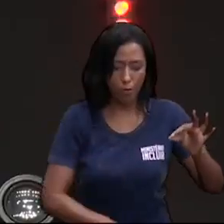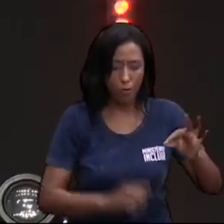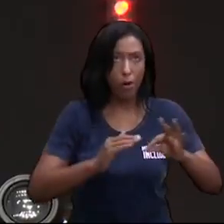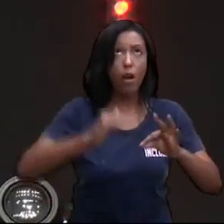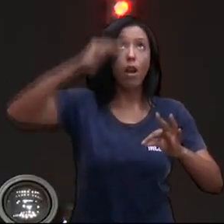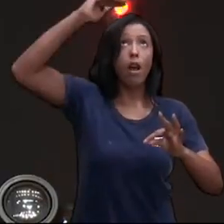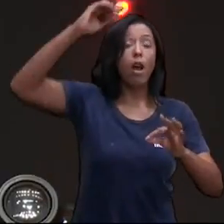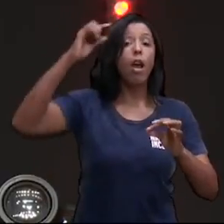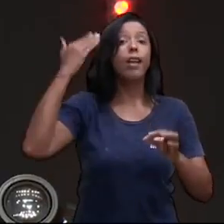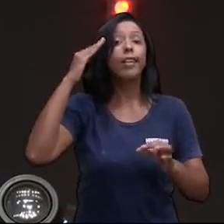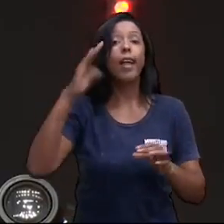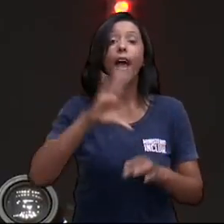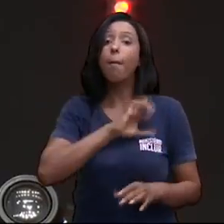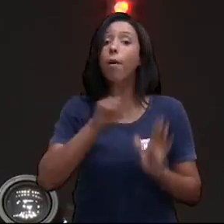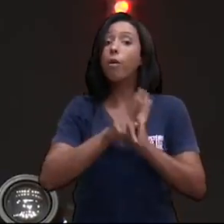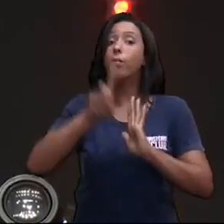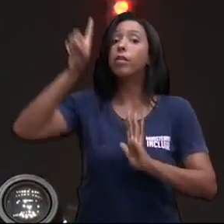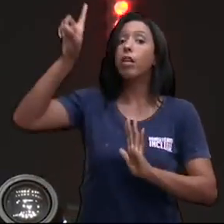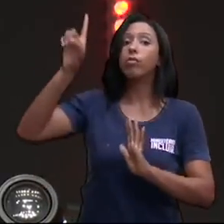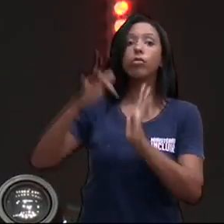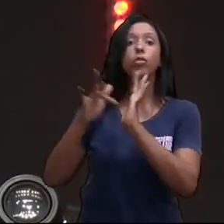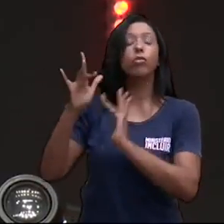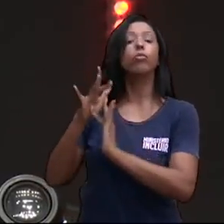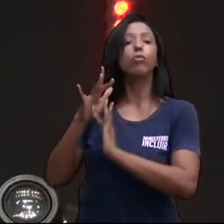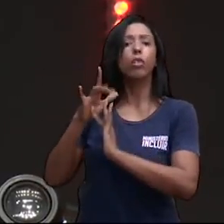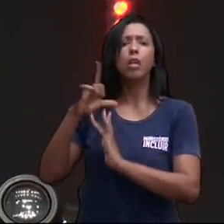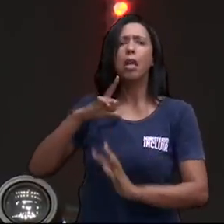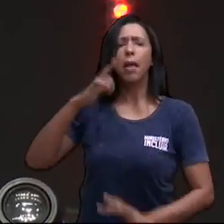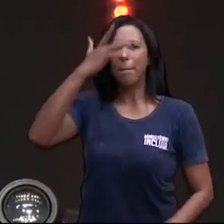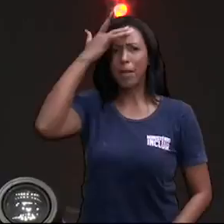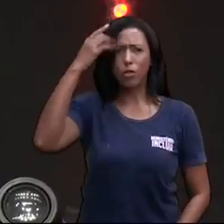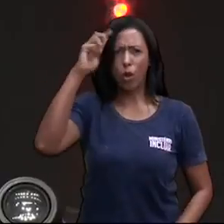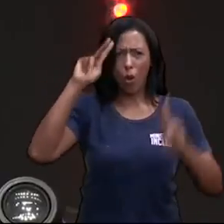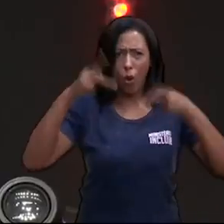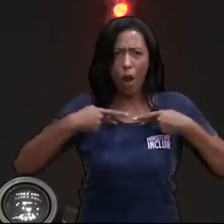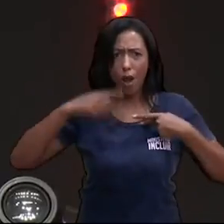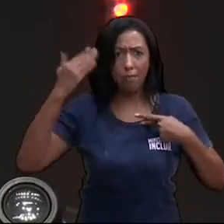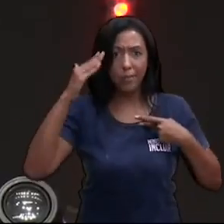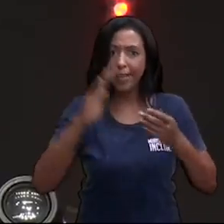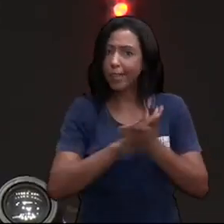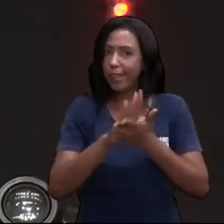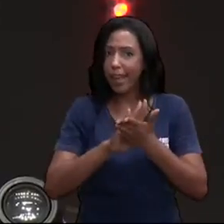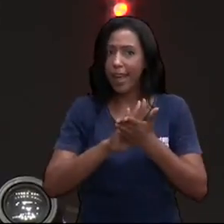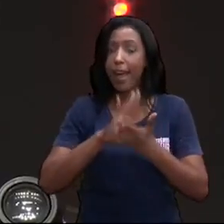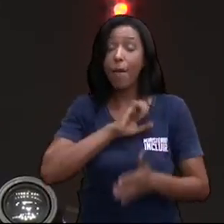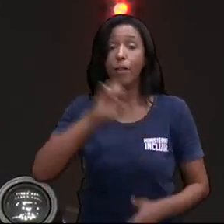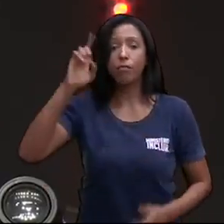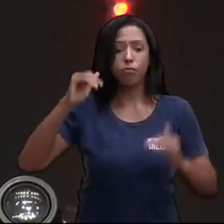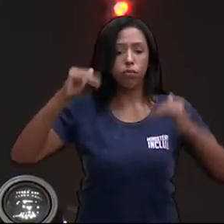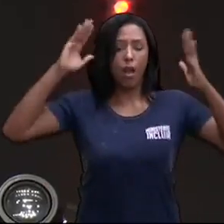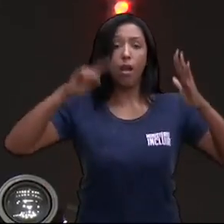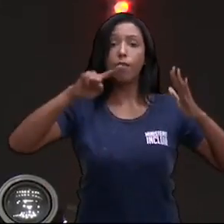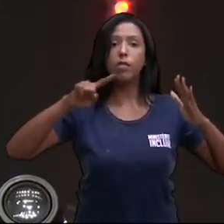que excede todo entendimento para que vocês sejam cheios de